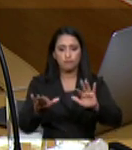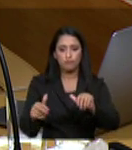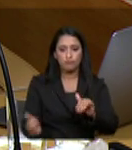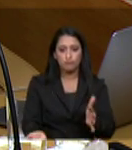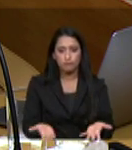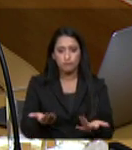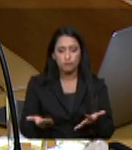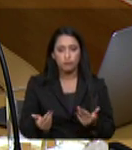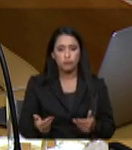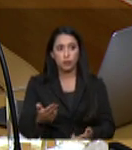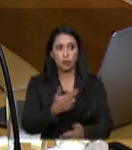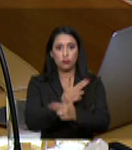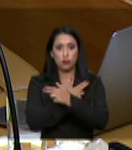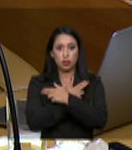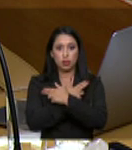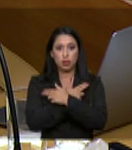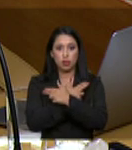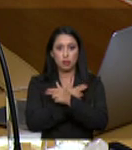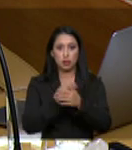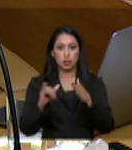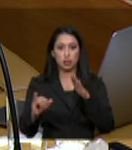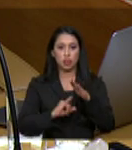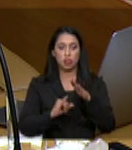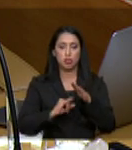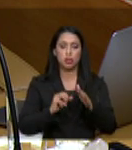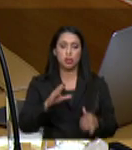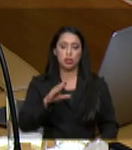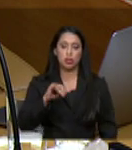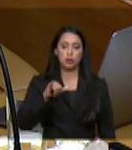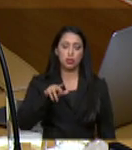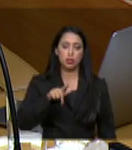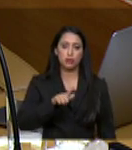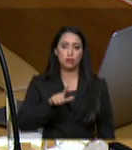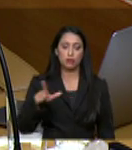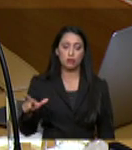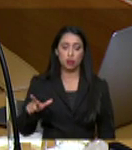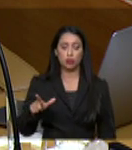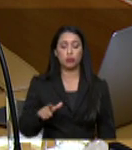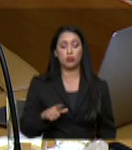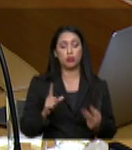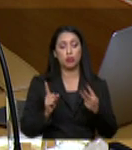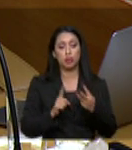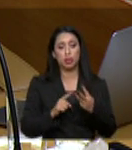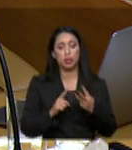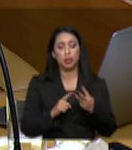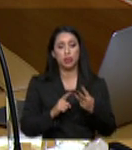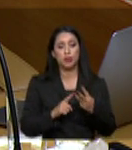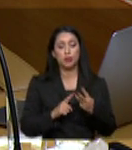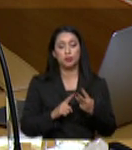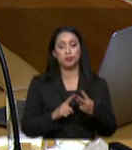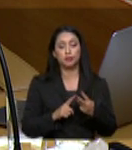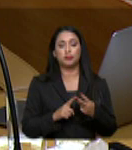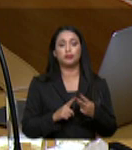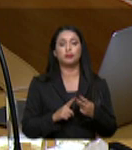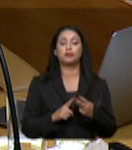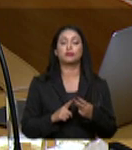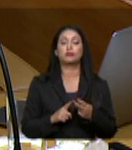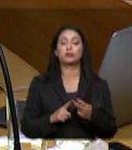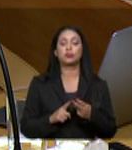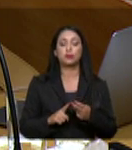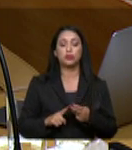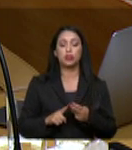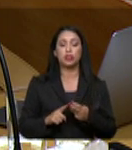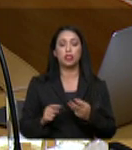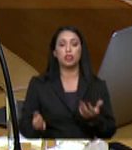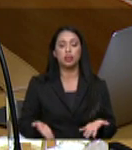animosidade entre as forças armadas Dias instituições civis e em terceiro lugar por incitar a conduta de